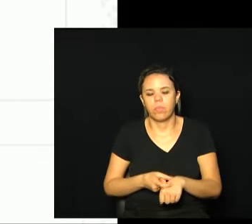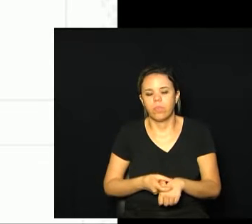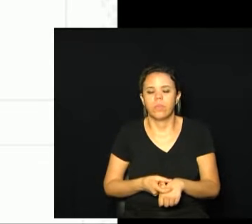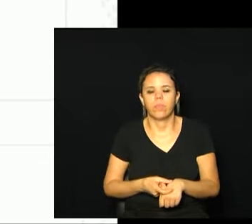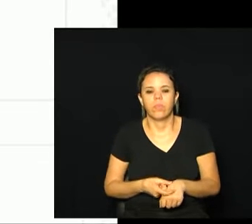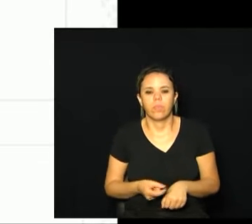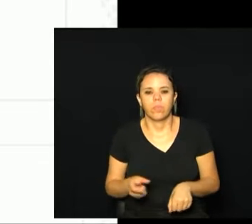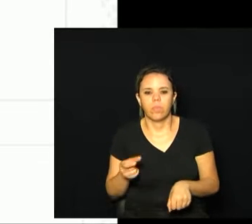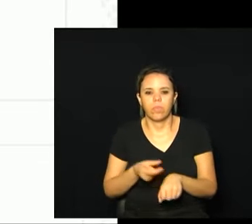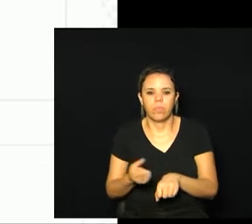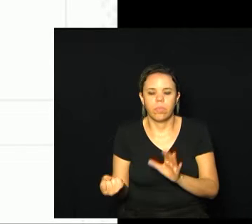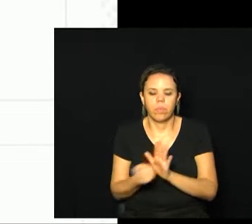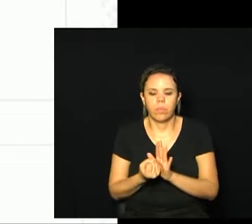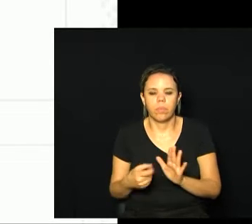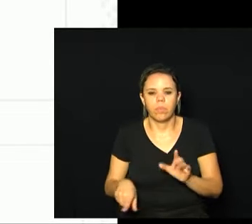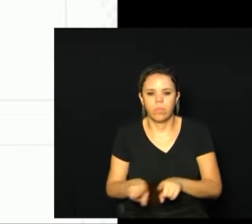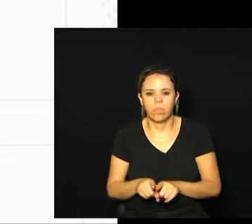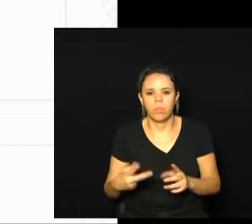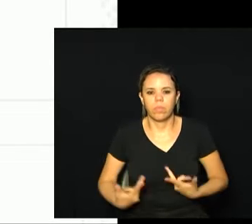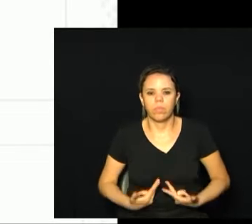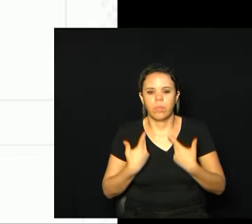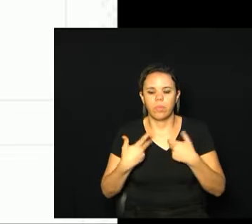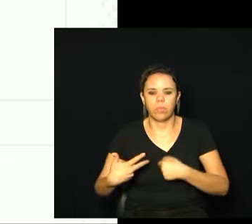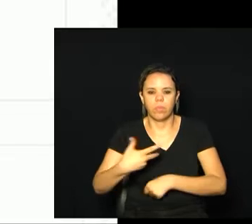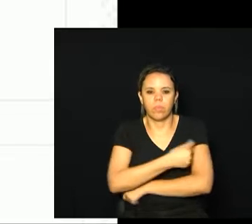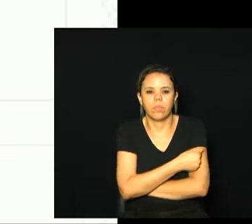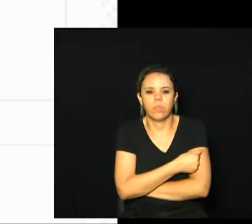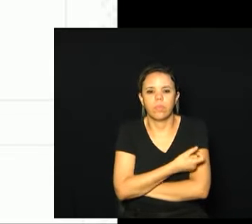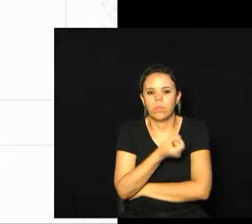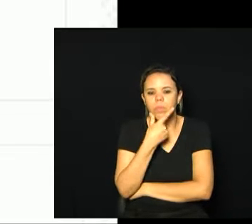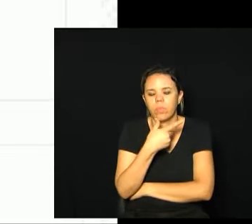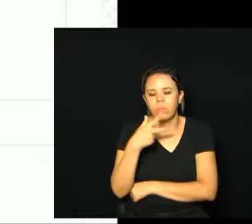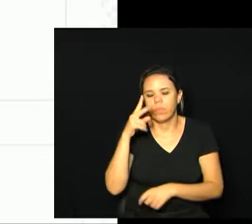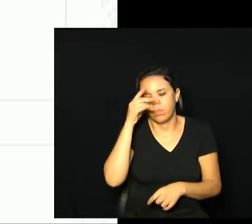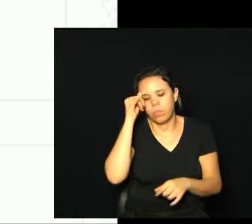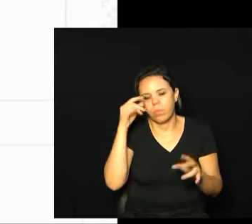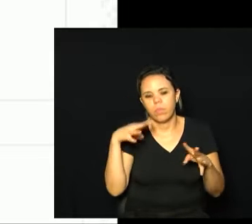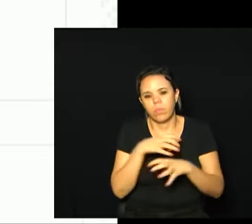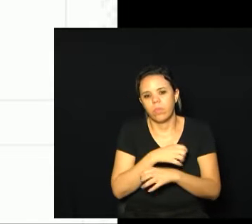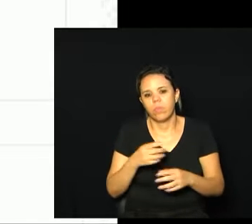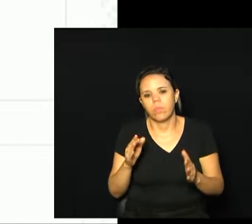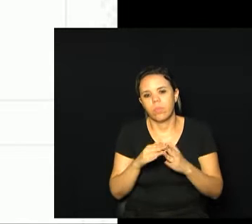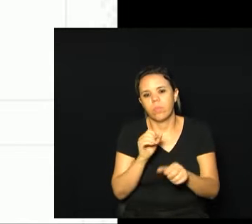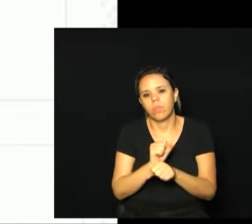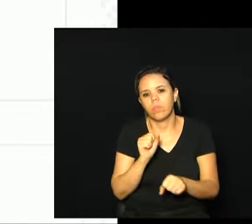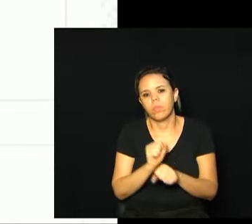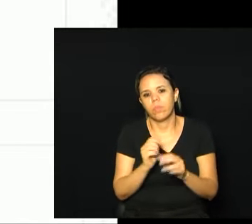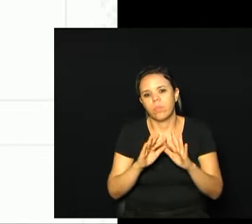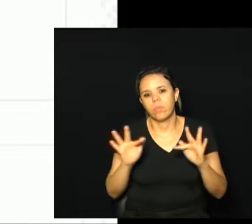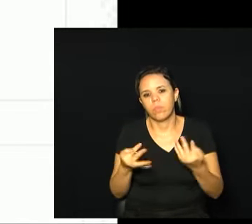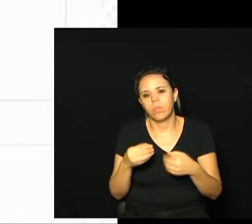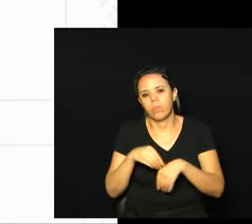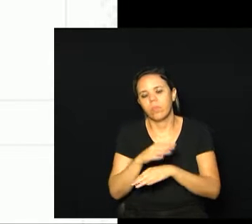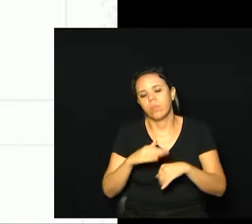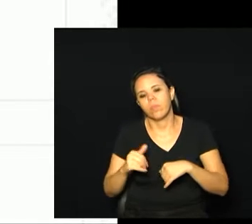disso. Ele será castrado, vacinado e vermifugado e vai aguardar um novo lar para poder transmitir o seu